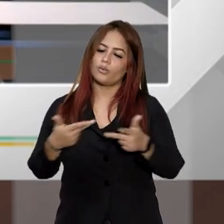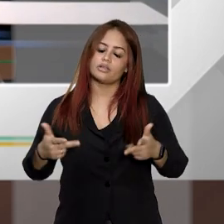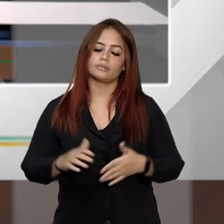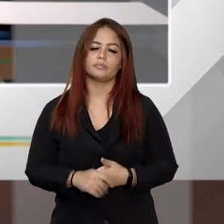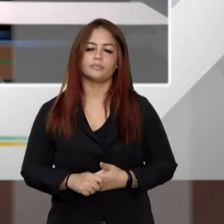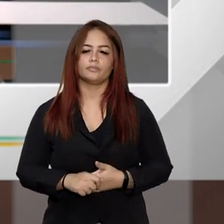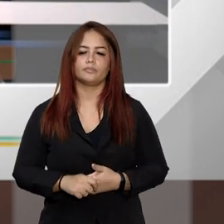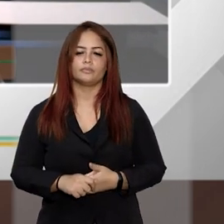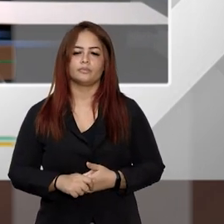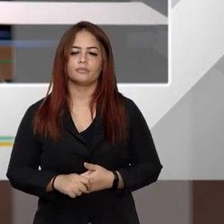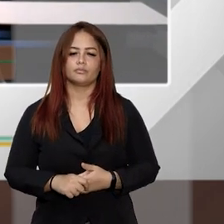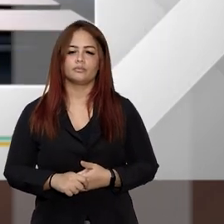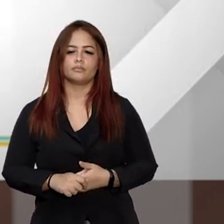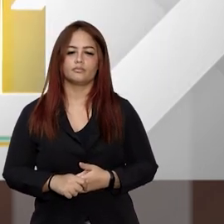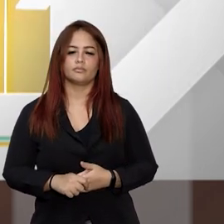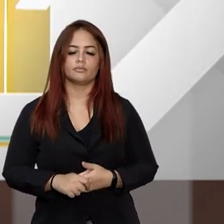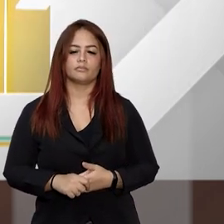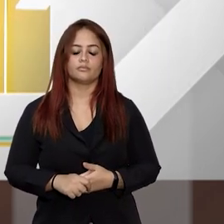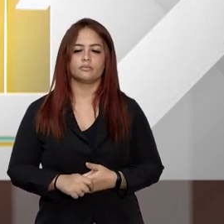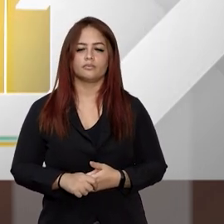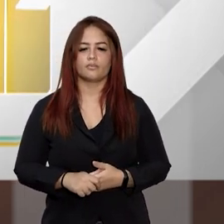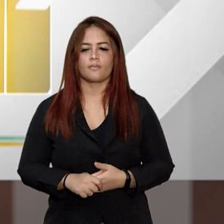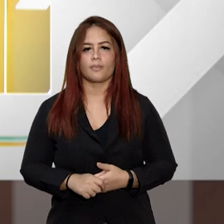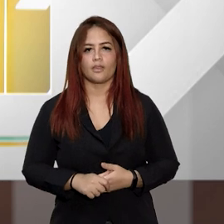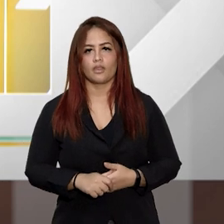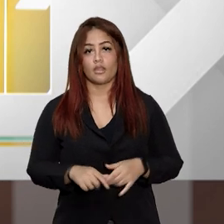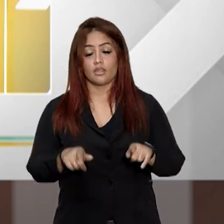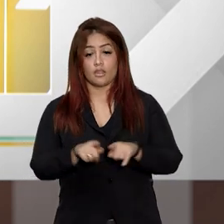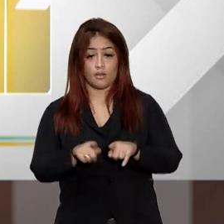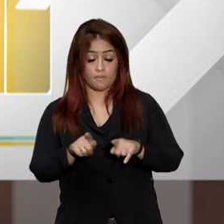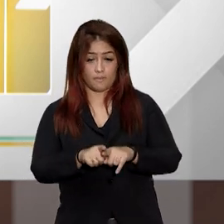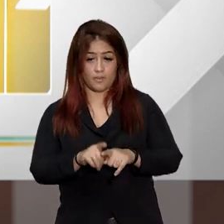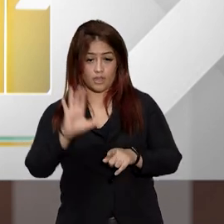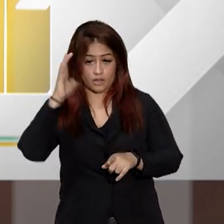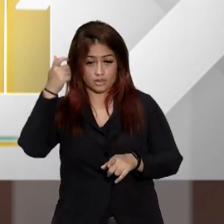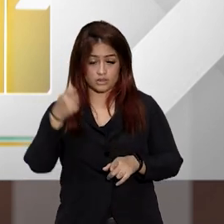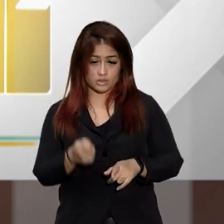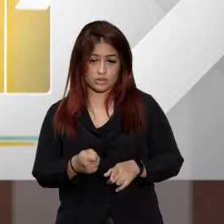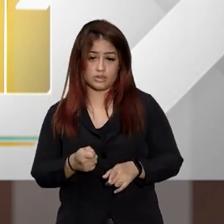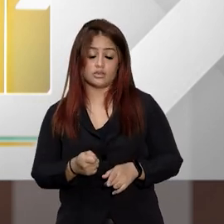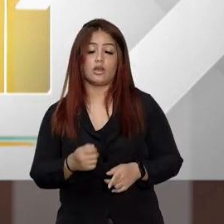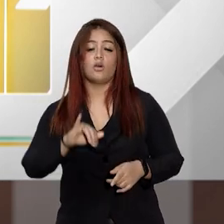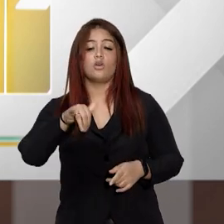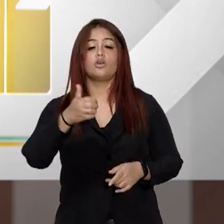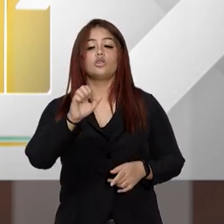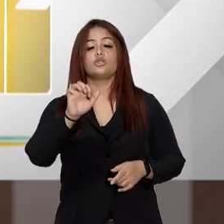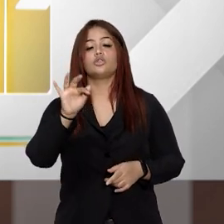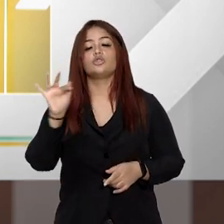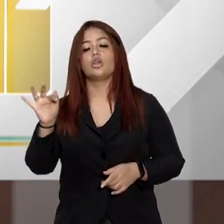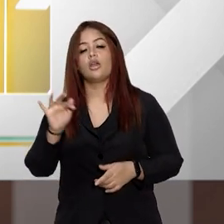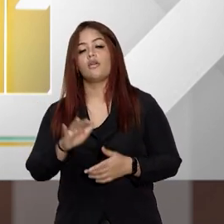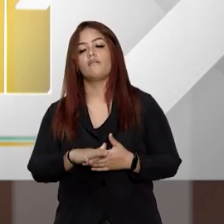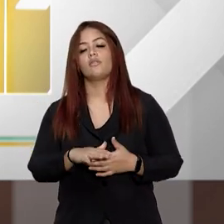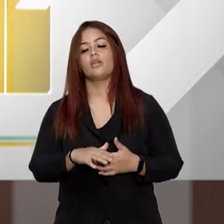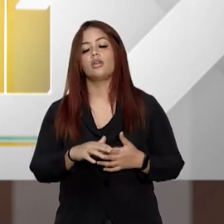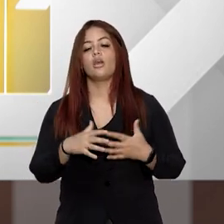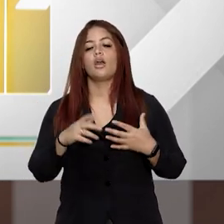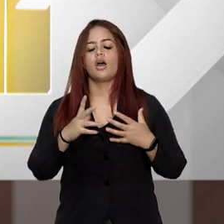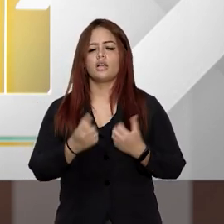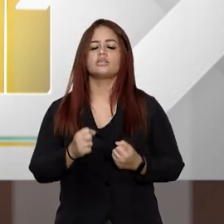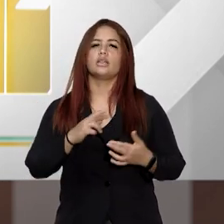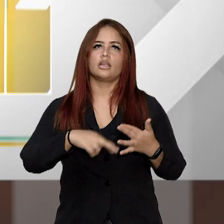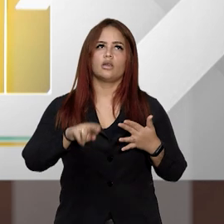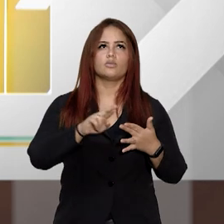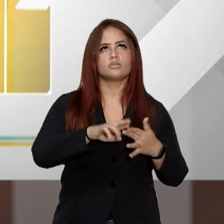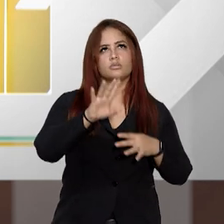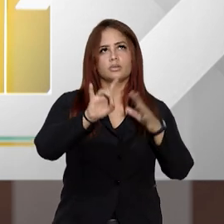sucumbenciais. Doutor Rodolfo, e das decisões proferidas nos juizados especiais federais, cabem recurso especial para